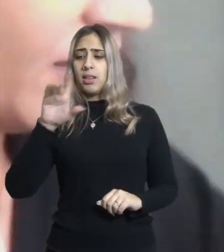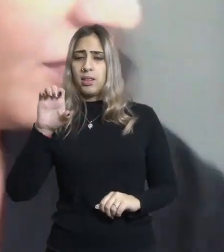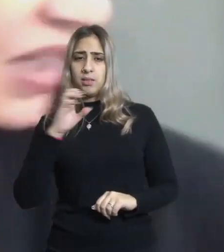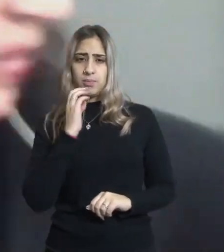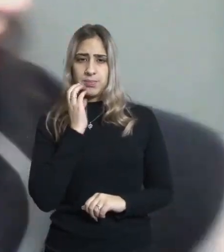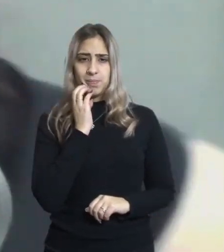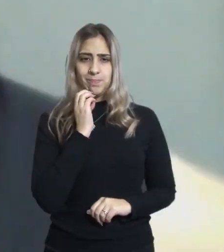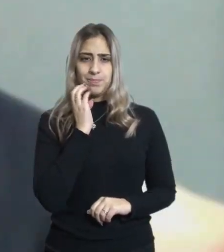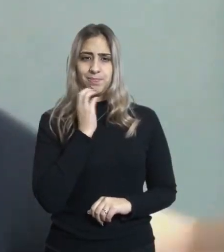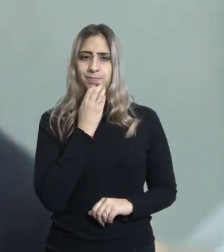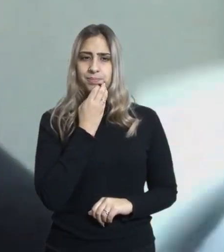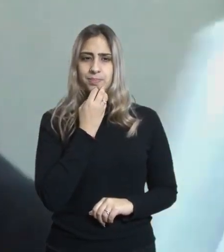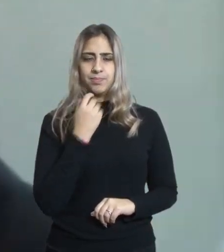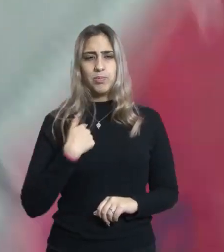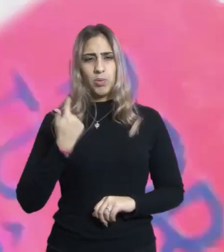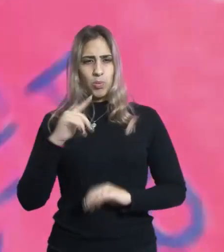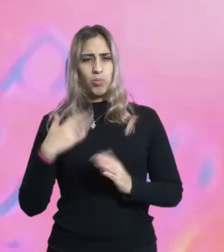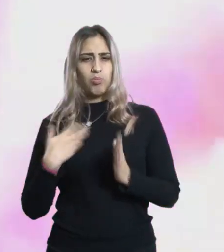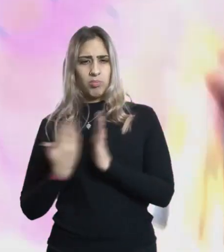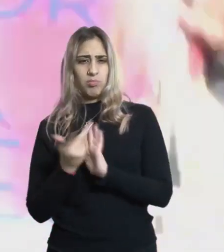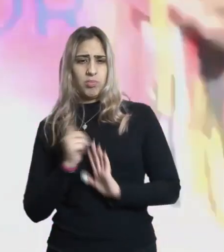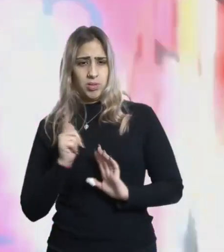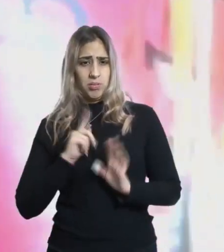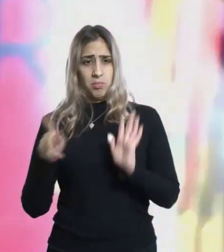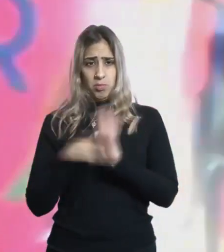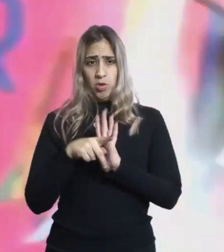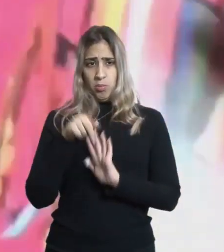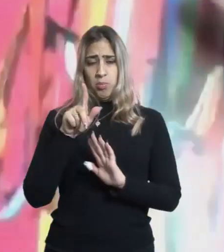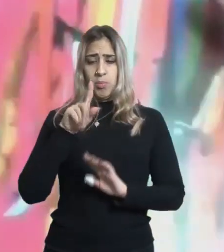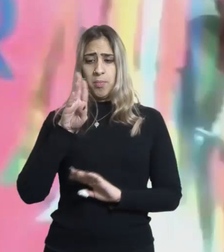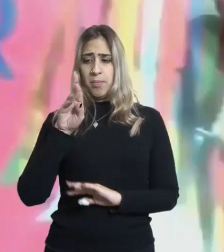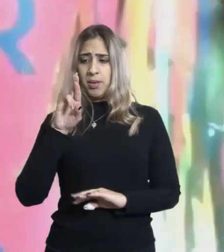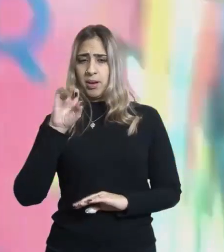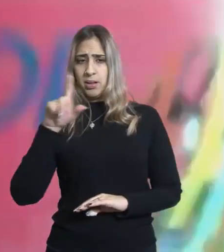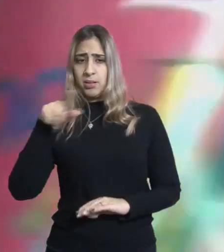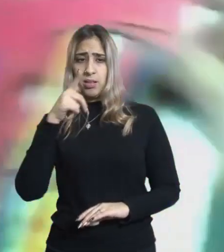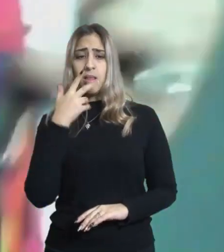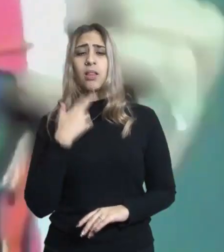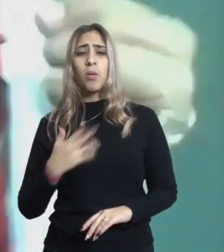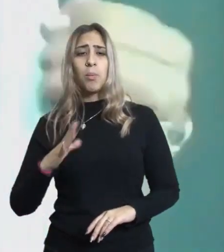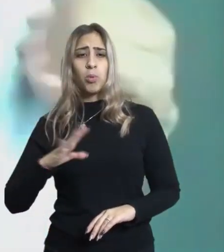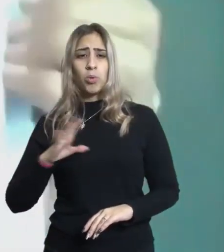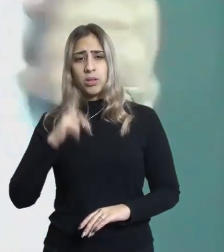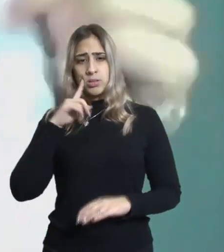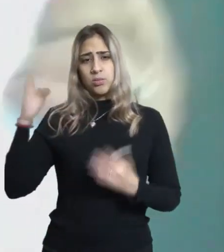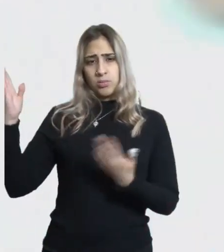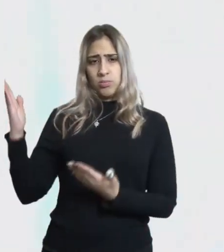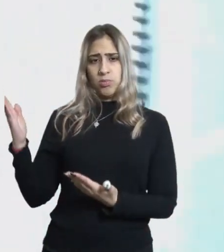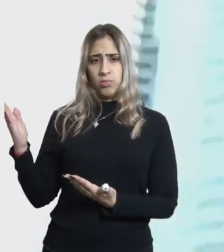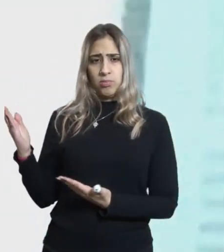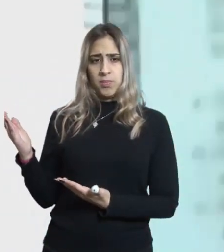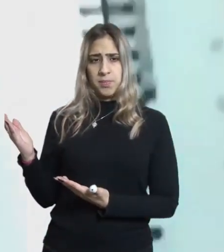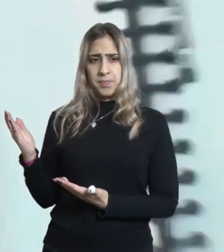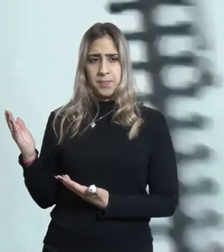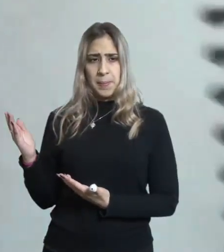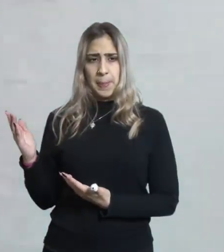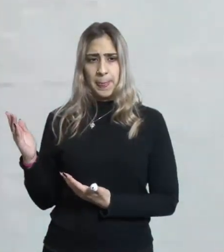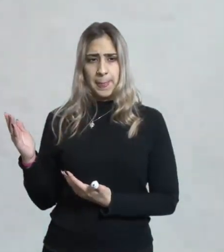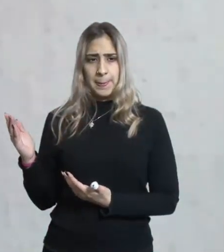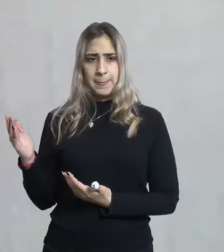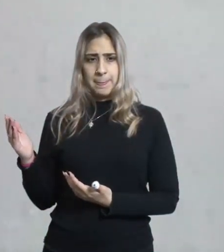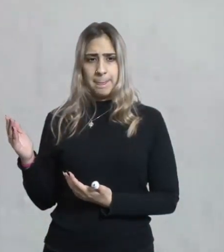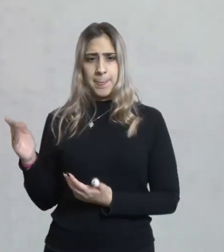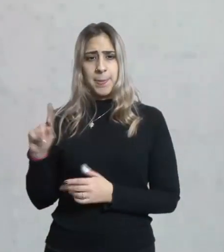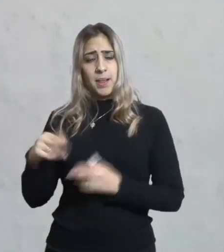Um outro livro também que nós temos ampliado em braille é esse livro de língua portuguesa. Ele também está ampliado em braille. É